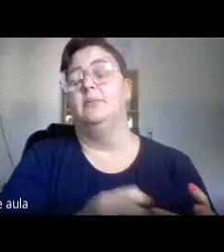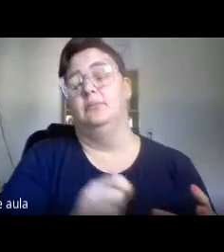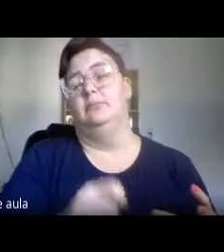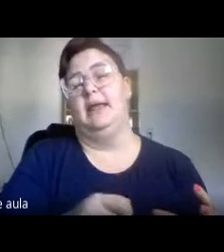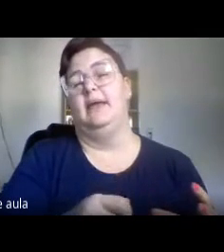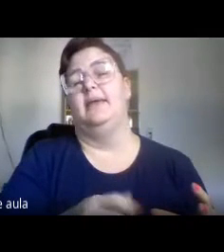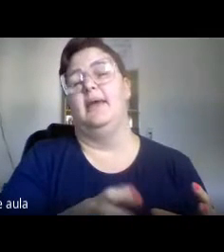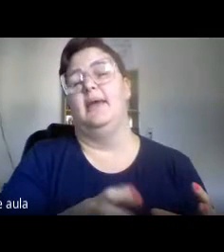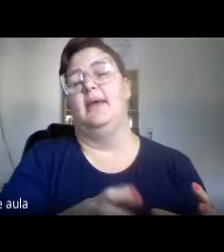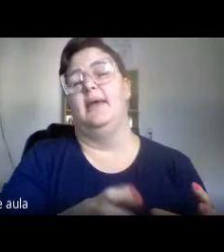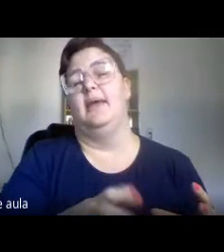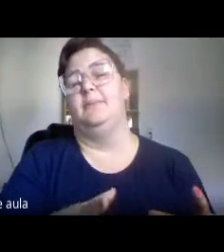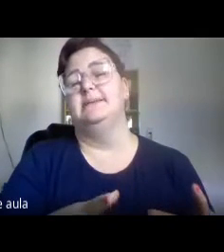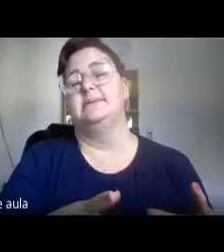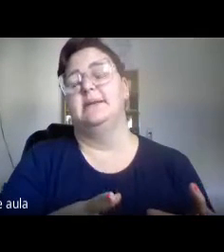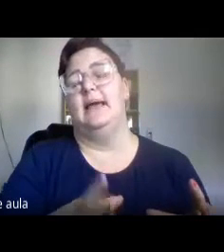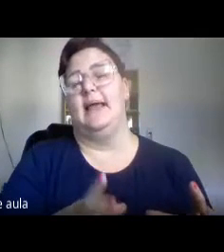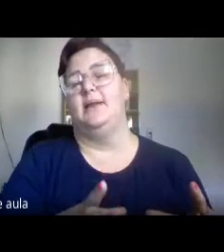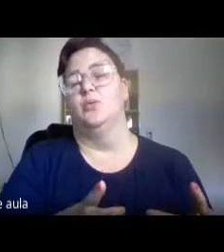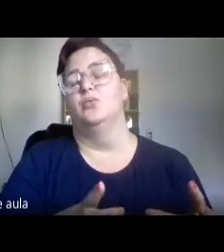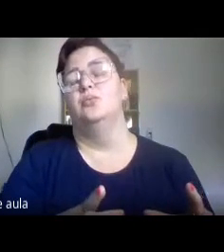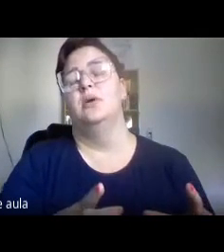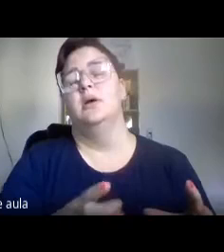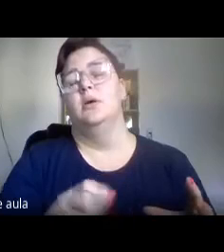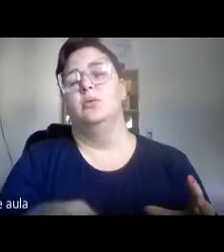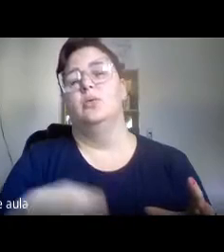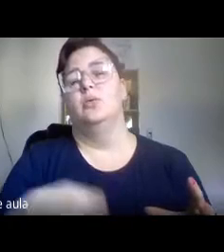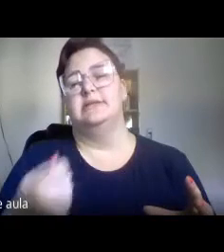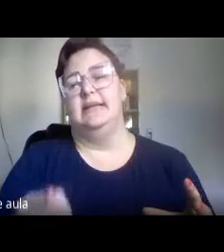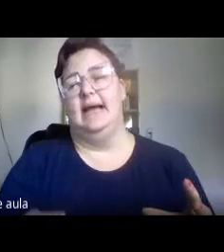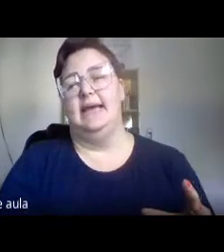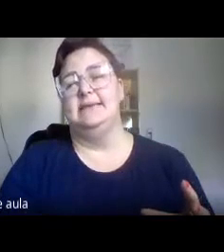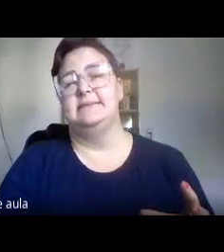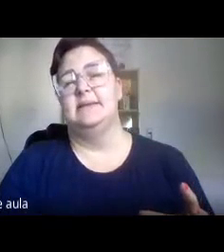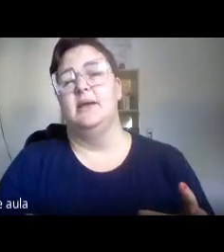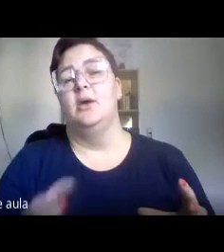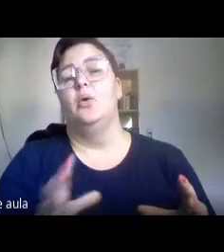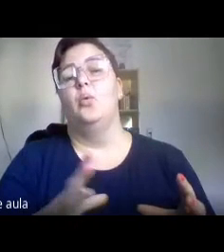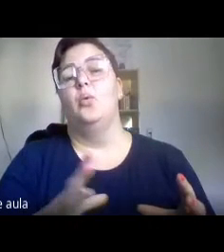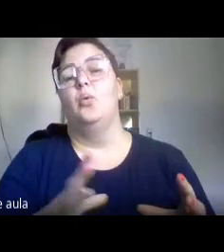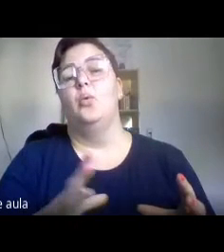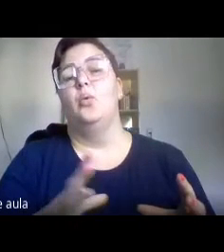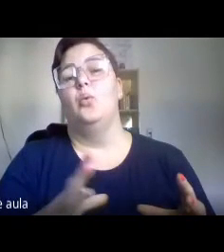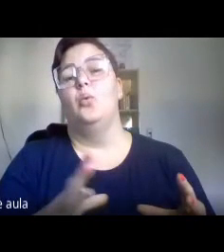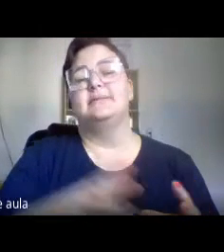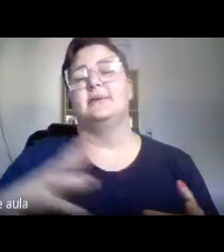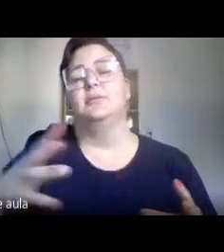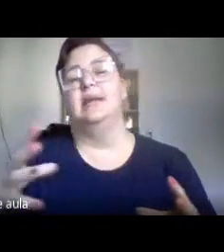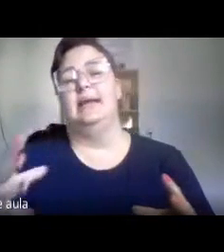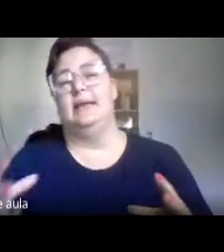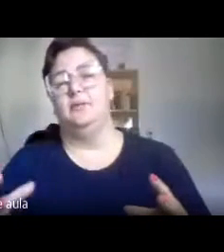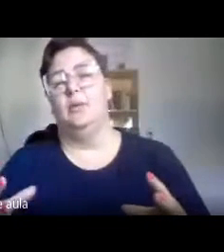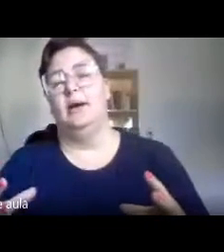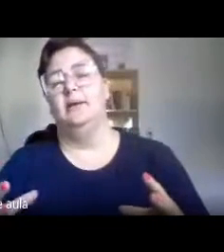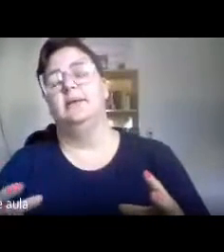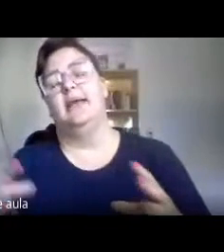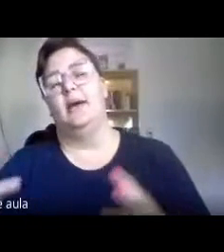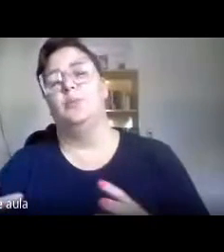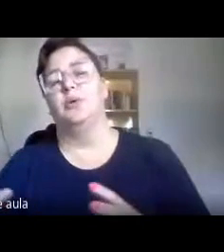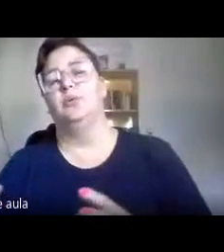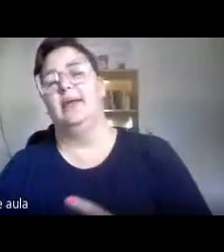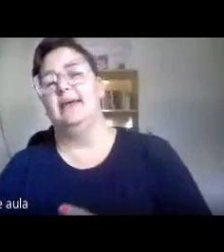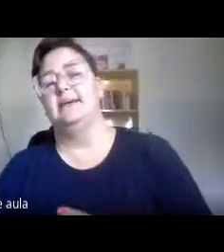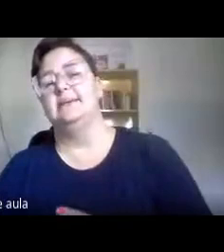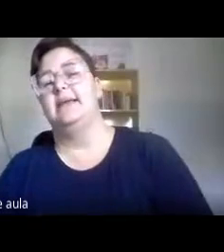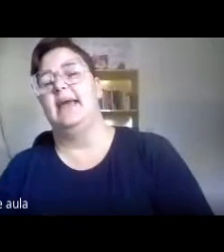materna, né, que é a Libras, a L1, com os sinais, quanto com a segunda língua, que é